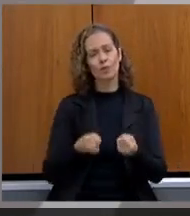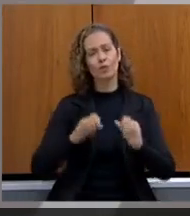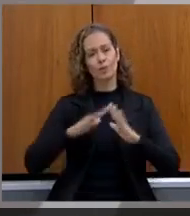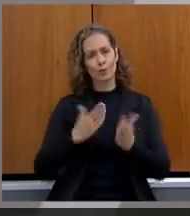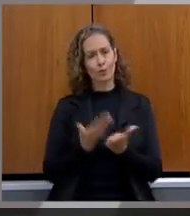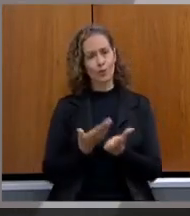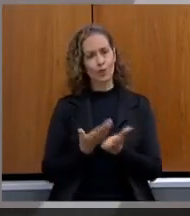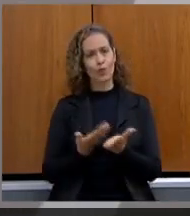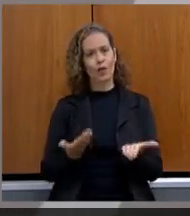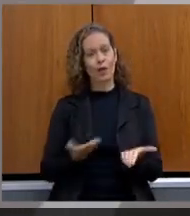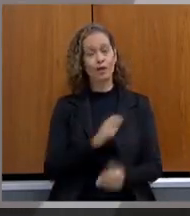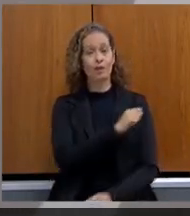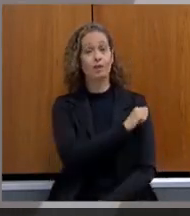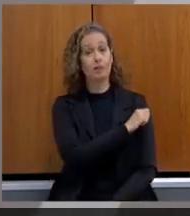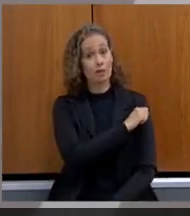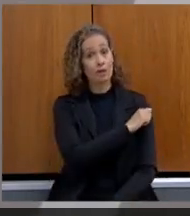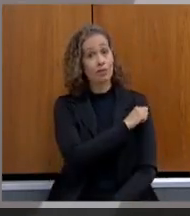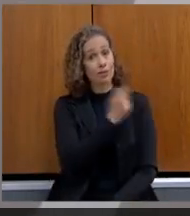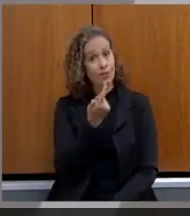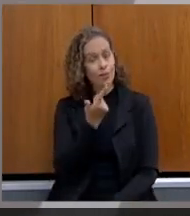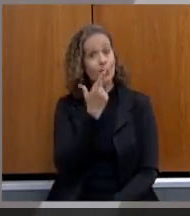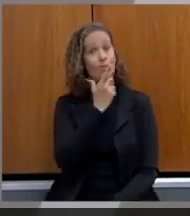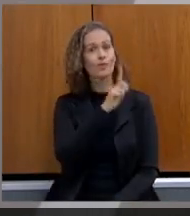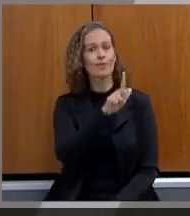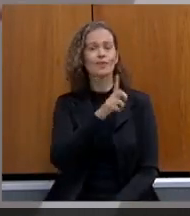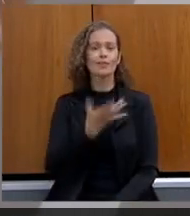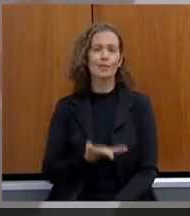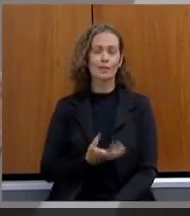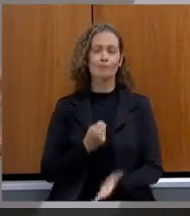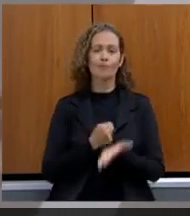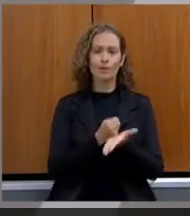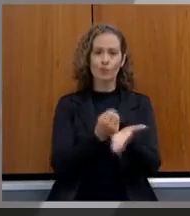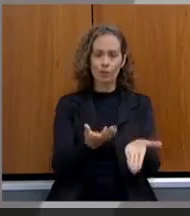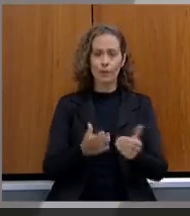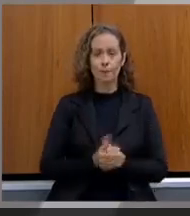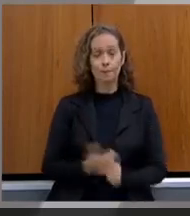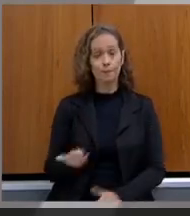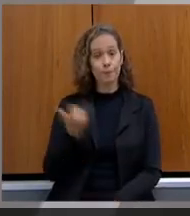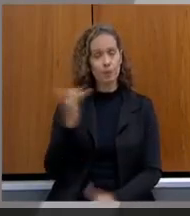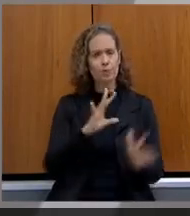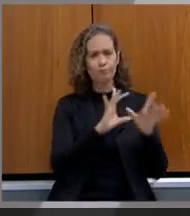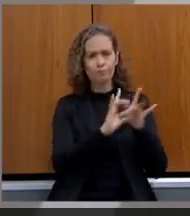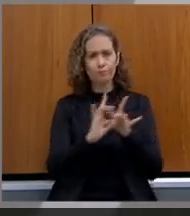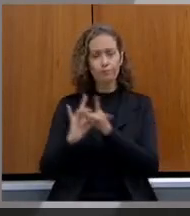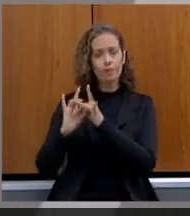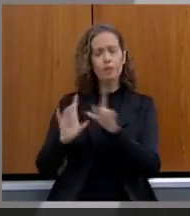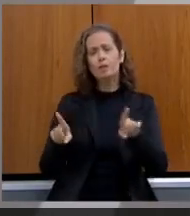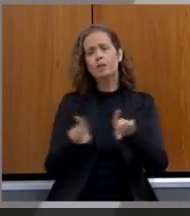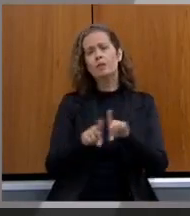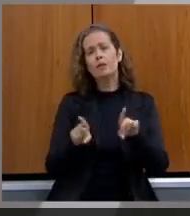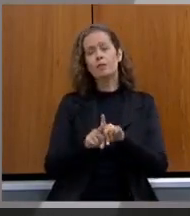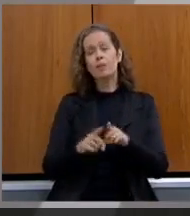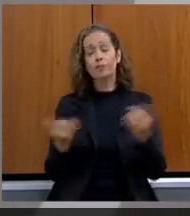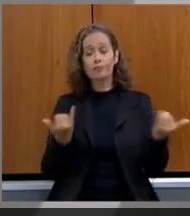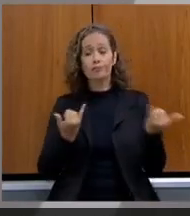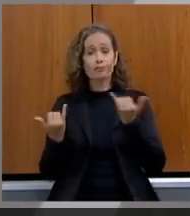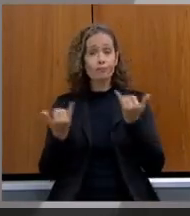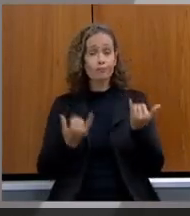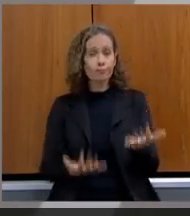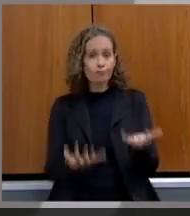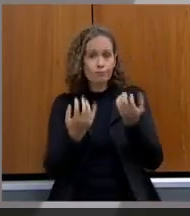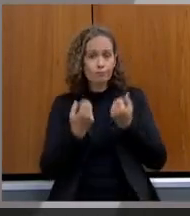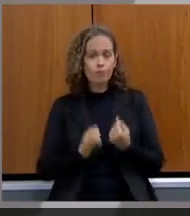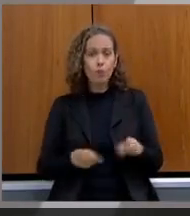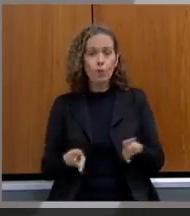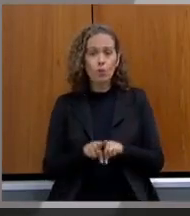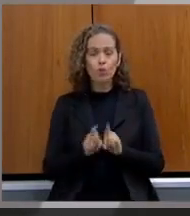alcançar esses alunos durante uma pandemia a importância que isso teve no contexto e o reflexo que a gente recebe das